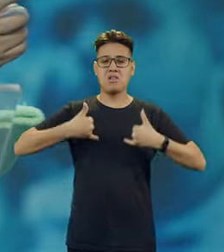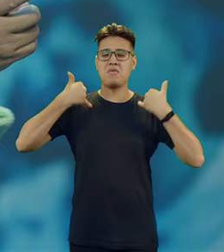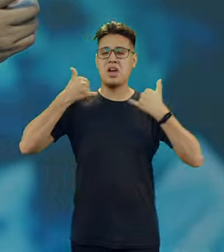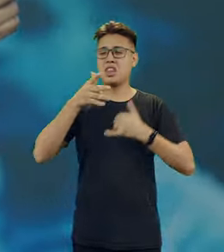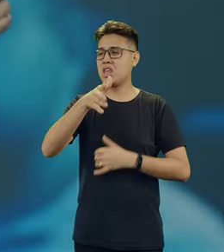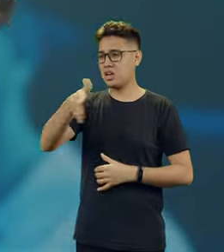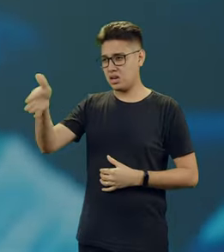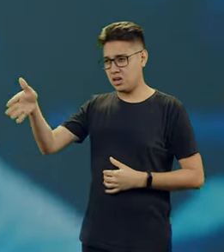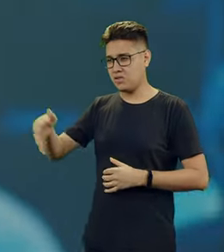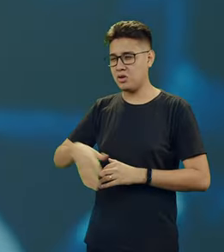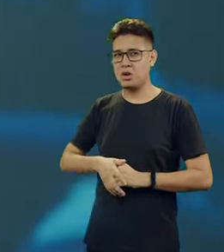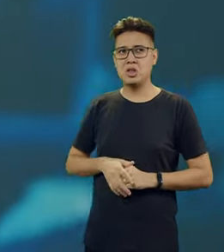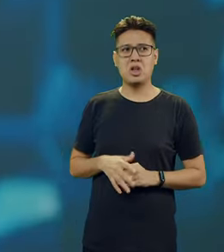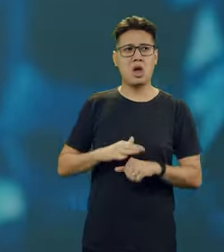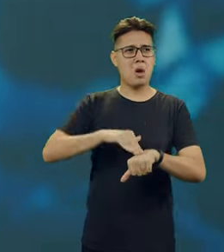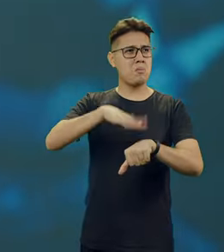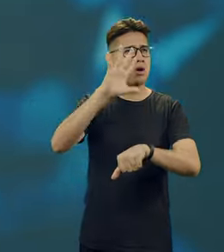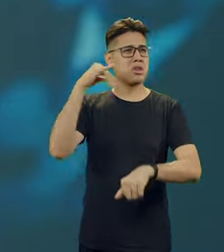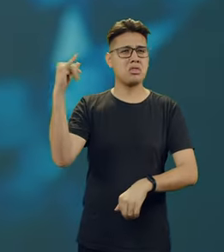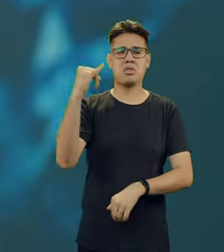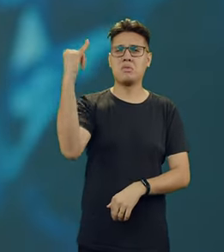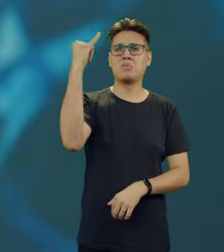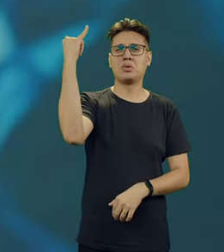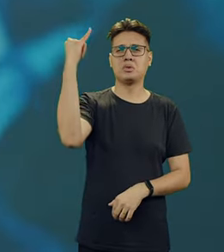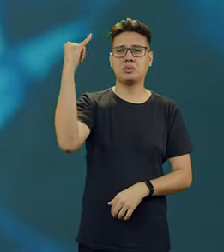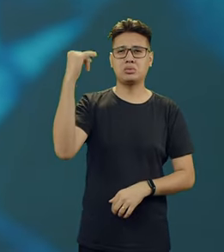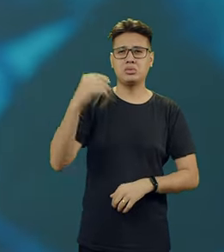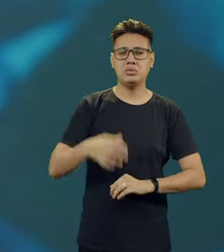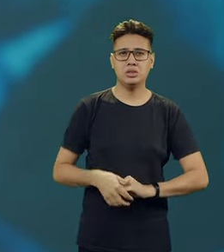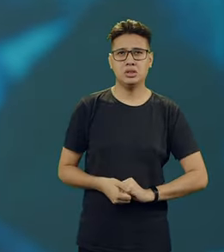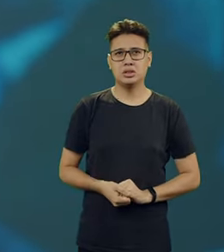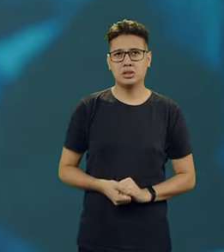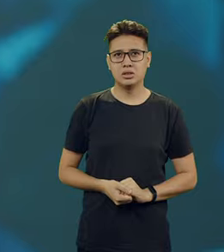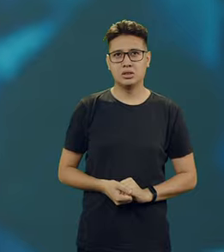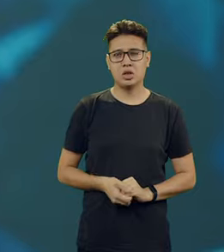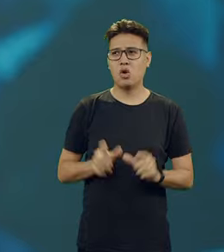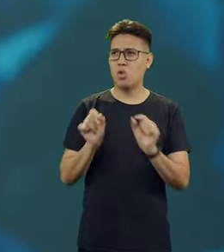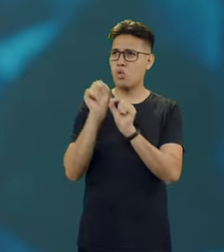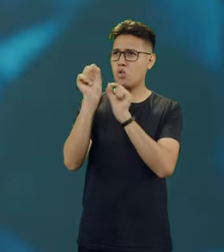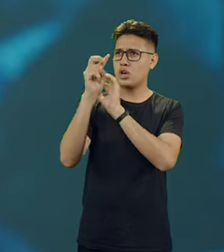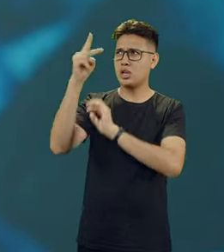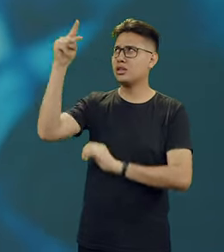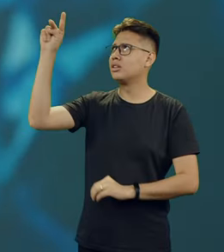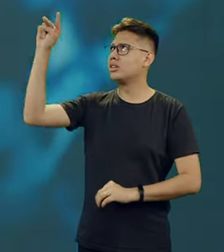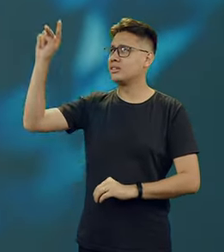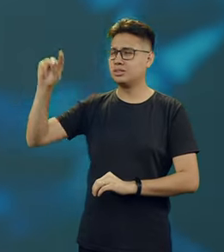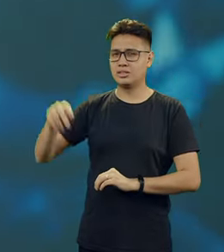vocês é mais importante do que Deus.